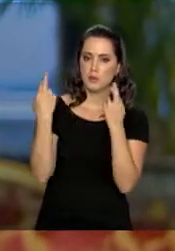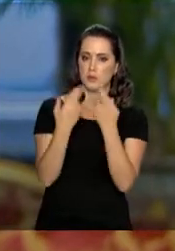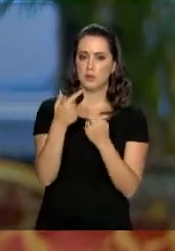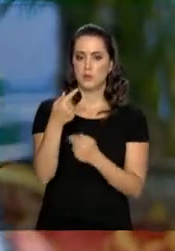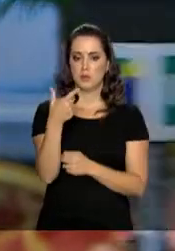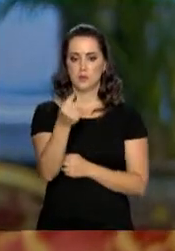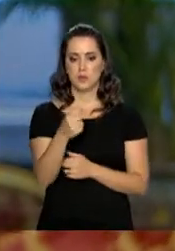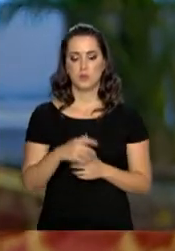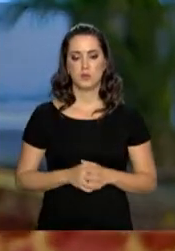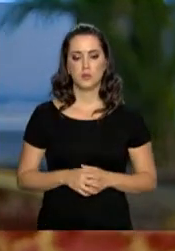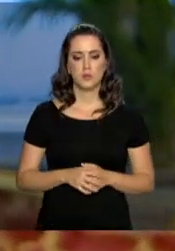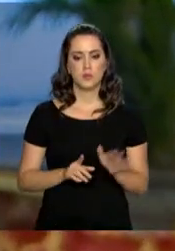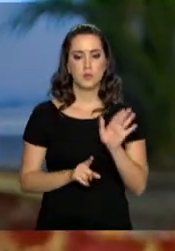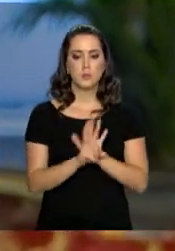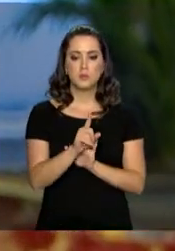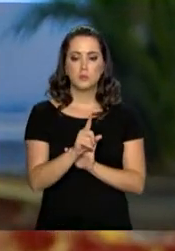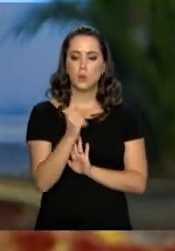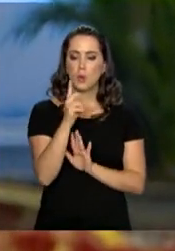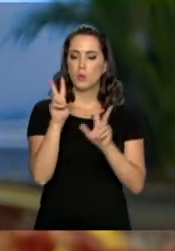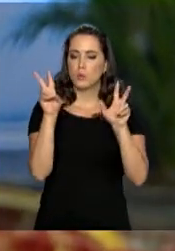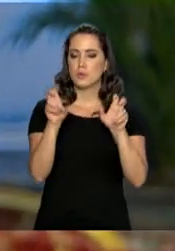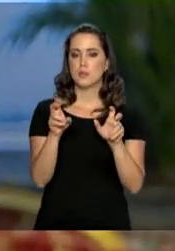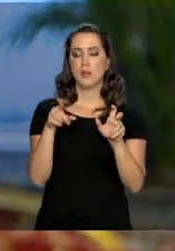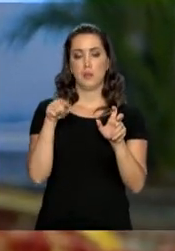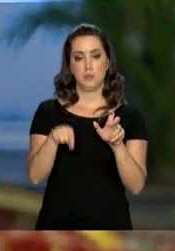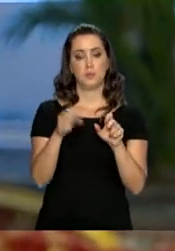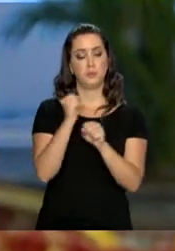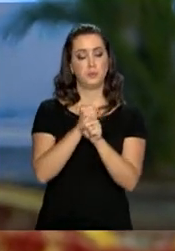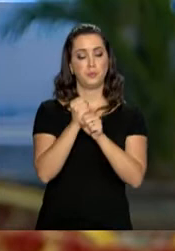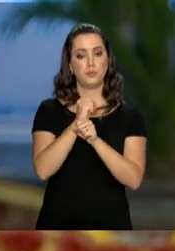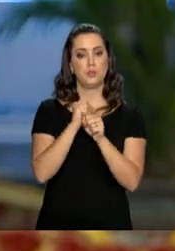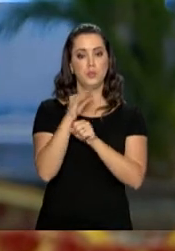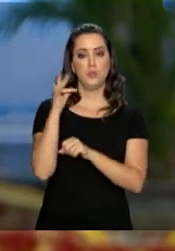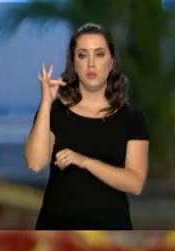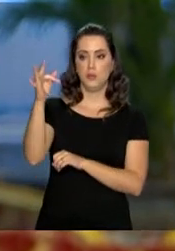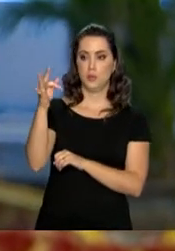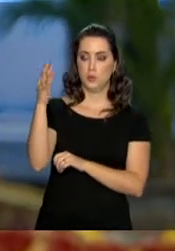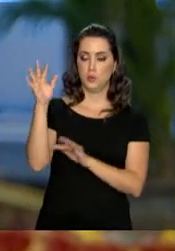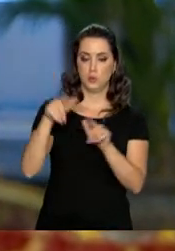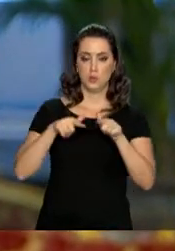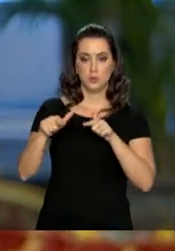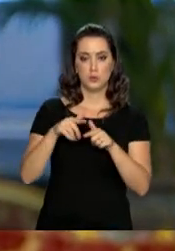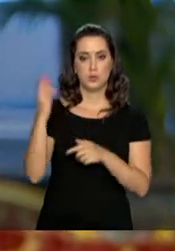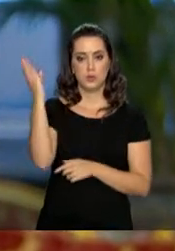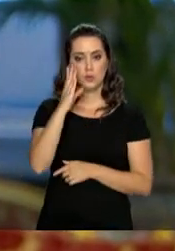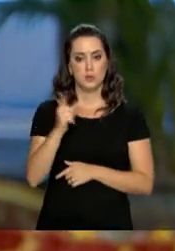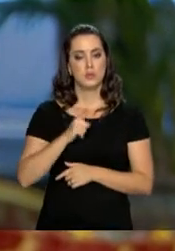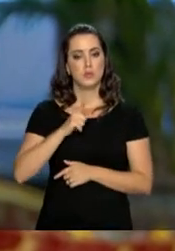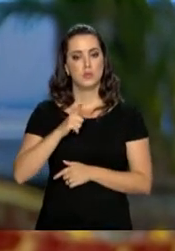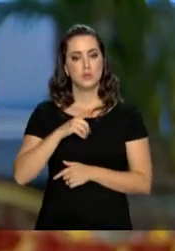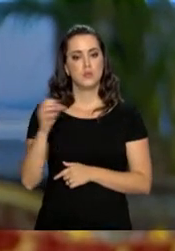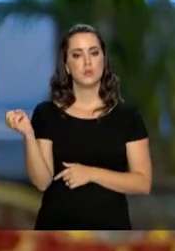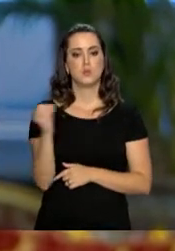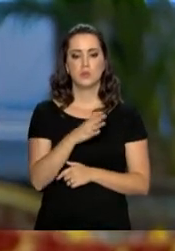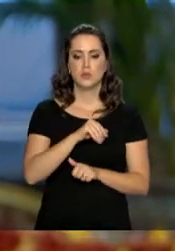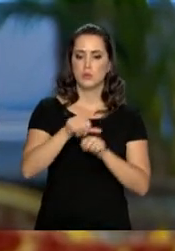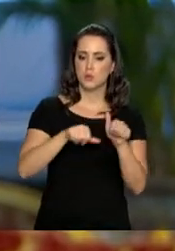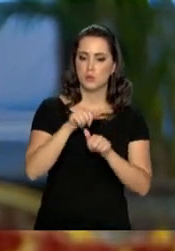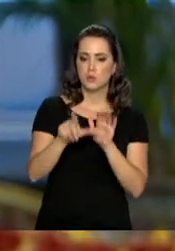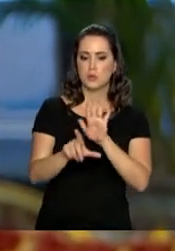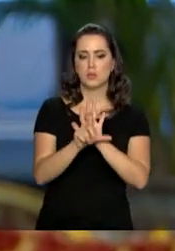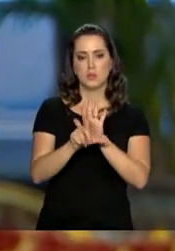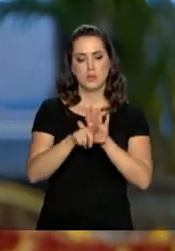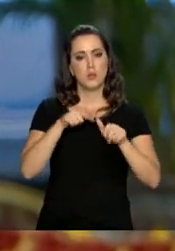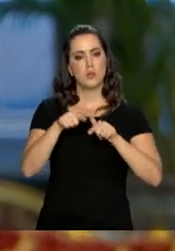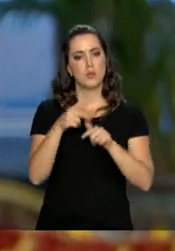G20. Presidente, um dos temas deste ano, dessa edição do G20, é o futuro do trabalho. E o Brasil tem feito uma modernização aí das leis trabalhistas